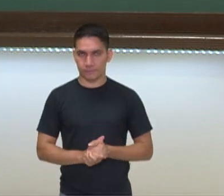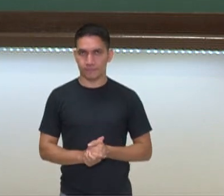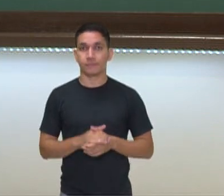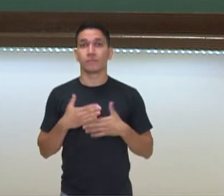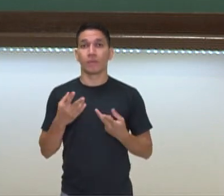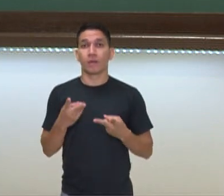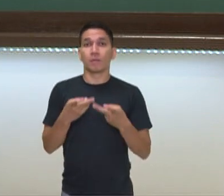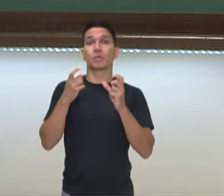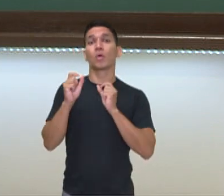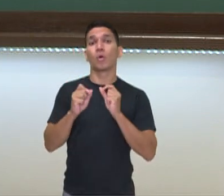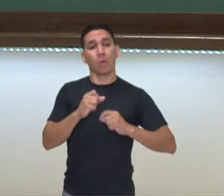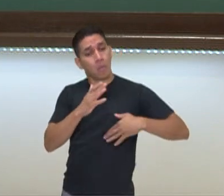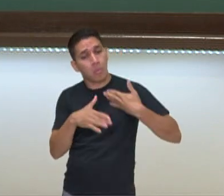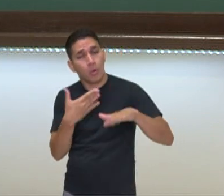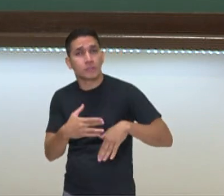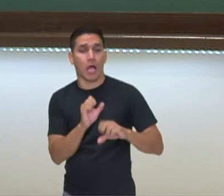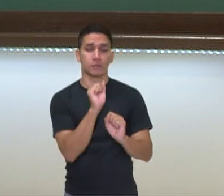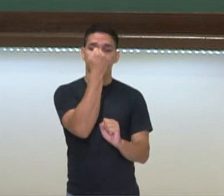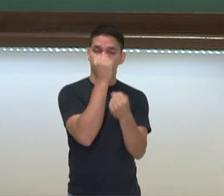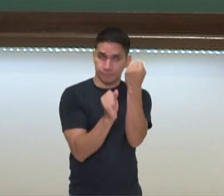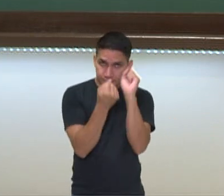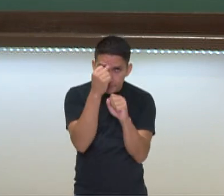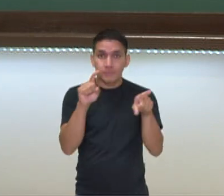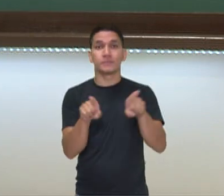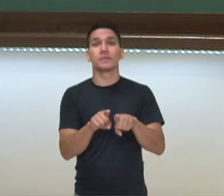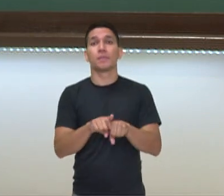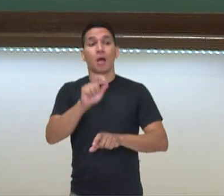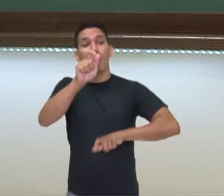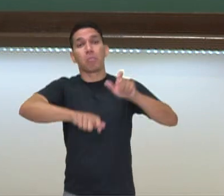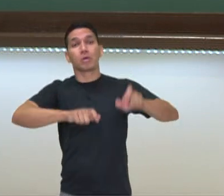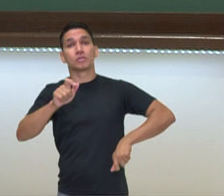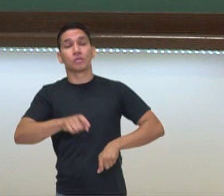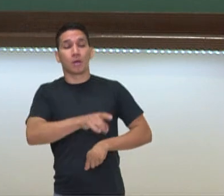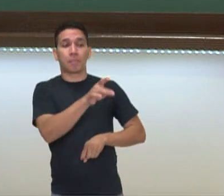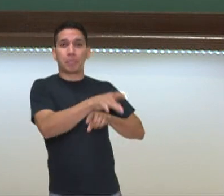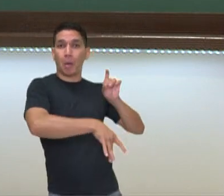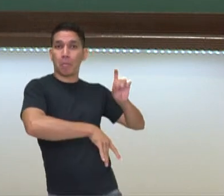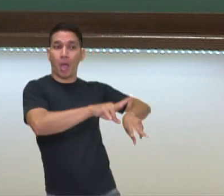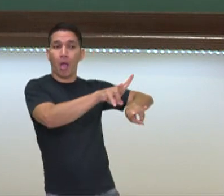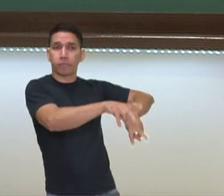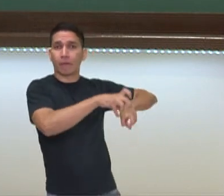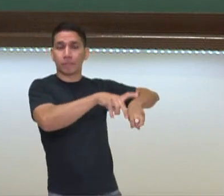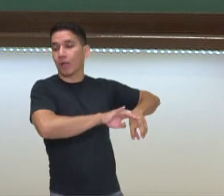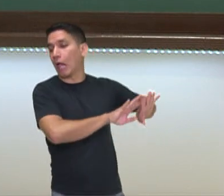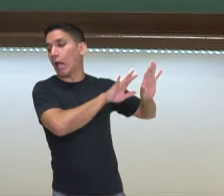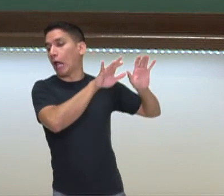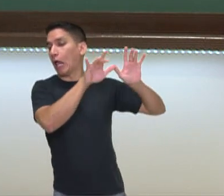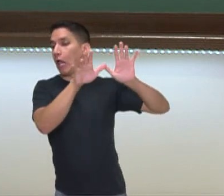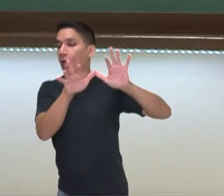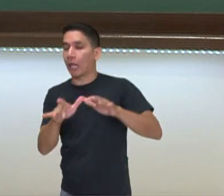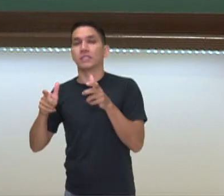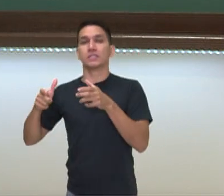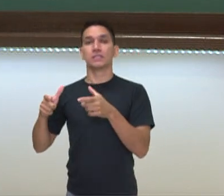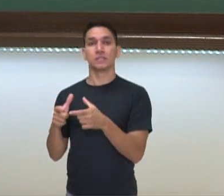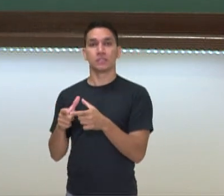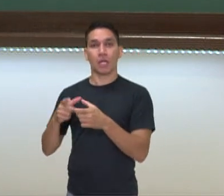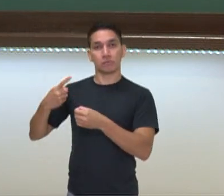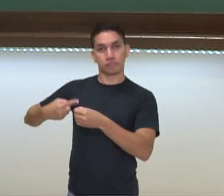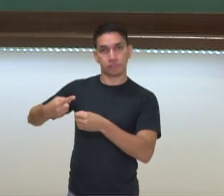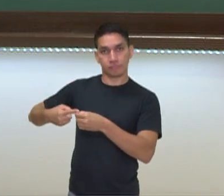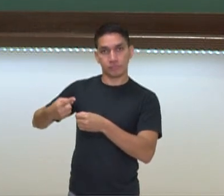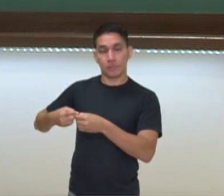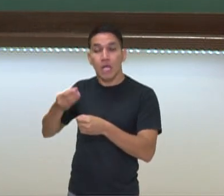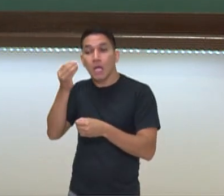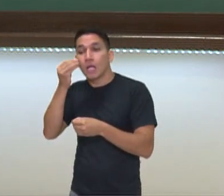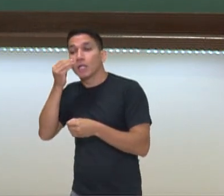temos o processo de industrialização, que as pessoas deixam as áreas rurais e vão para as cidades em busca de colocação